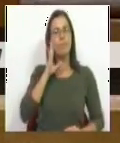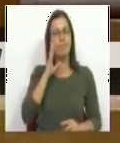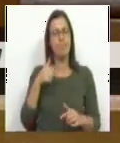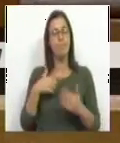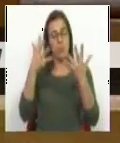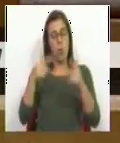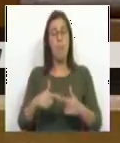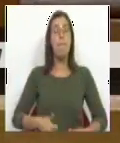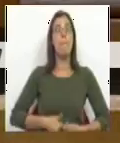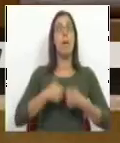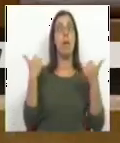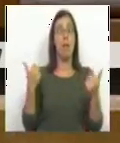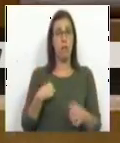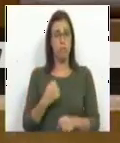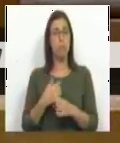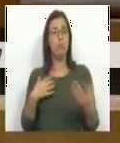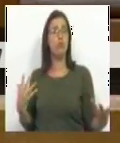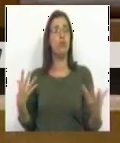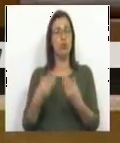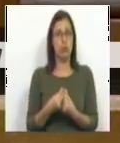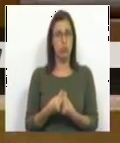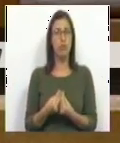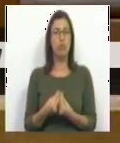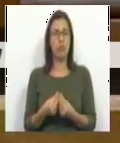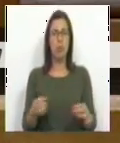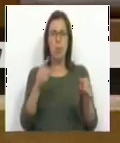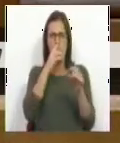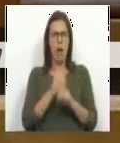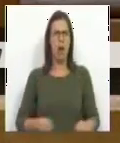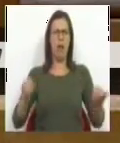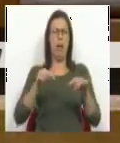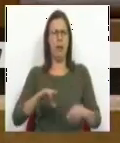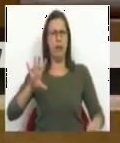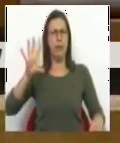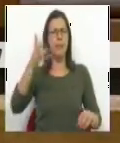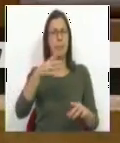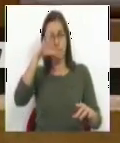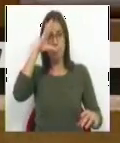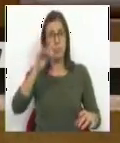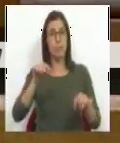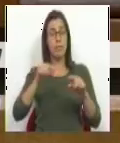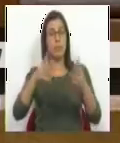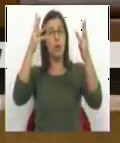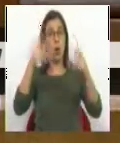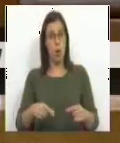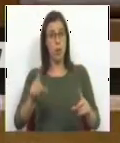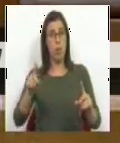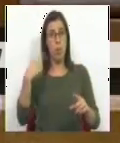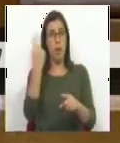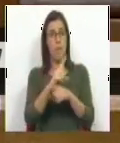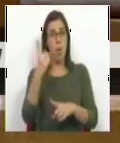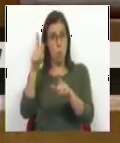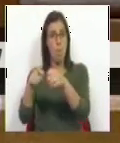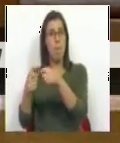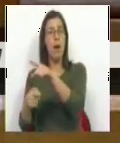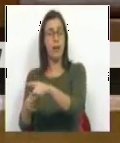este orçamento é melhor porque trabalhámos em conjunto. E não há ninguém no país que não saiba que se este orçamento fosse de um só